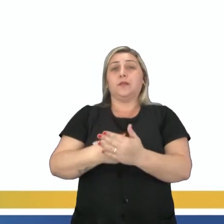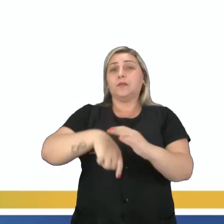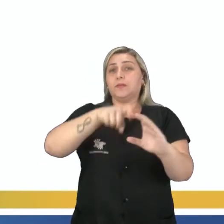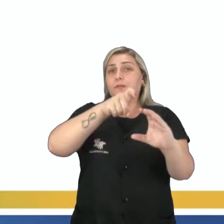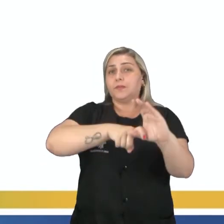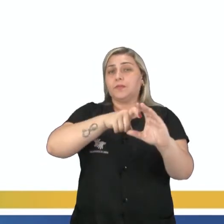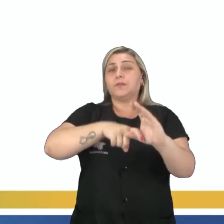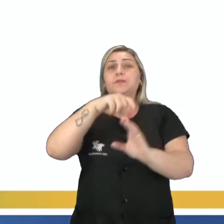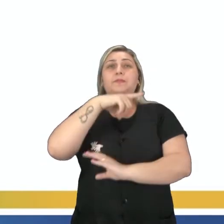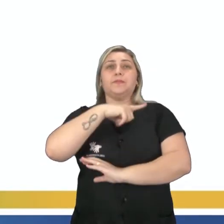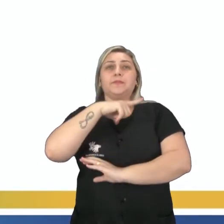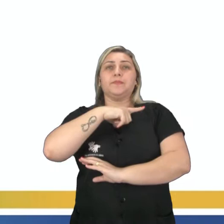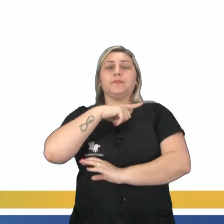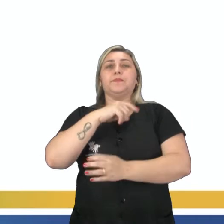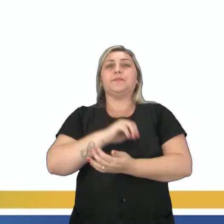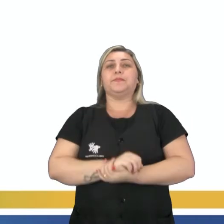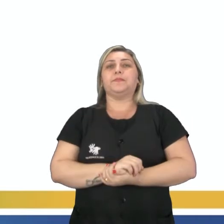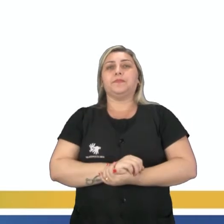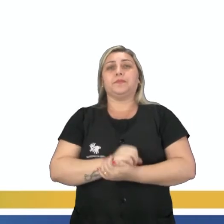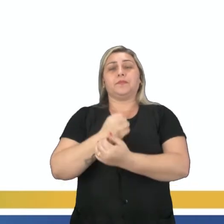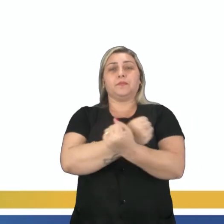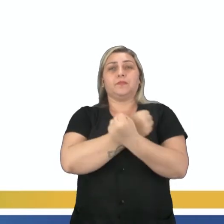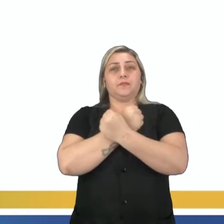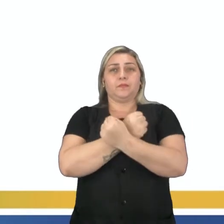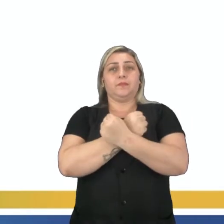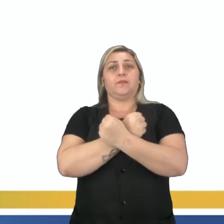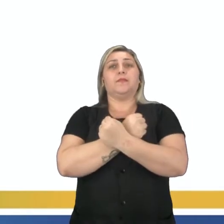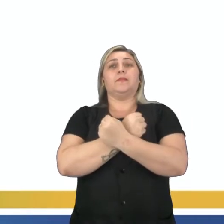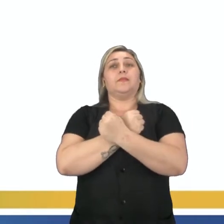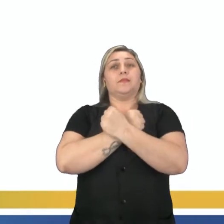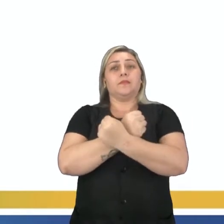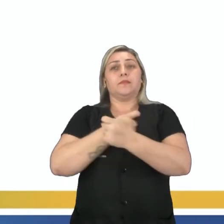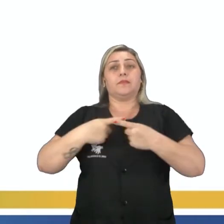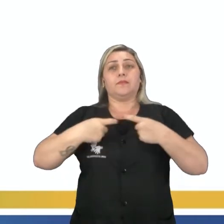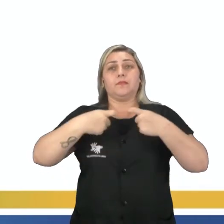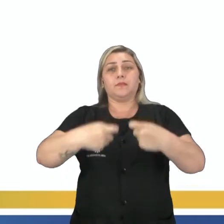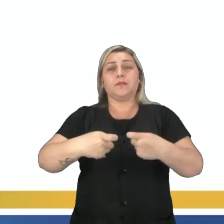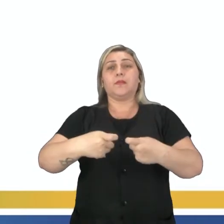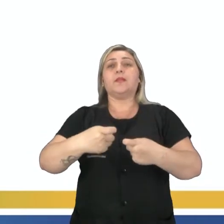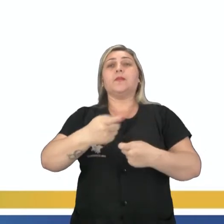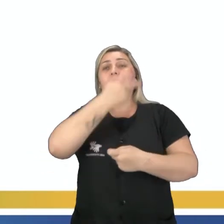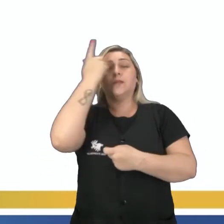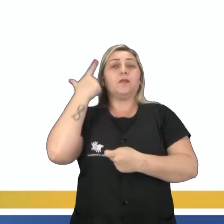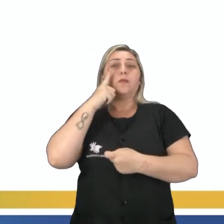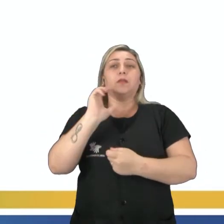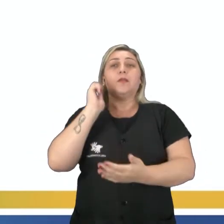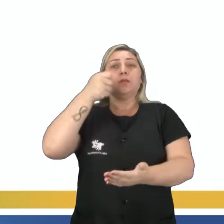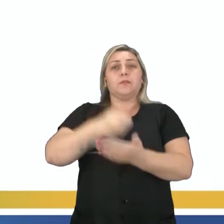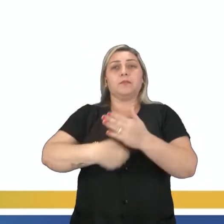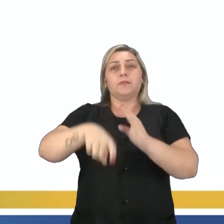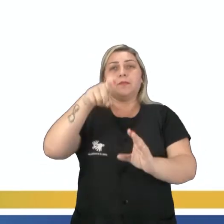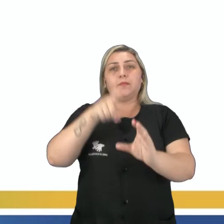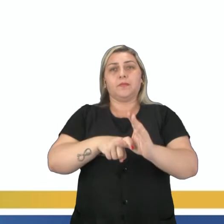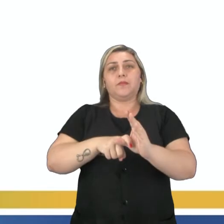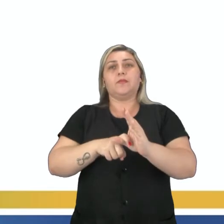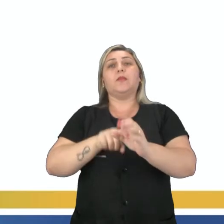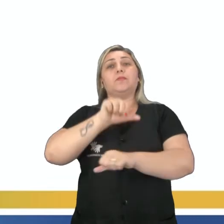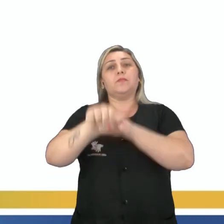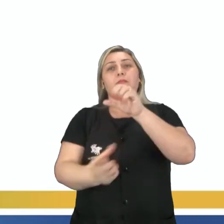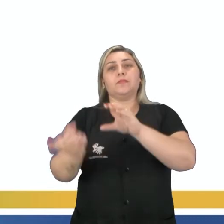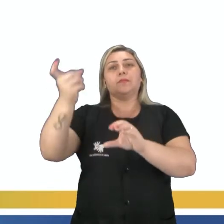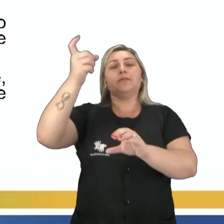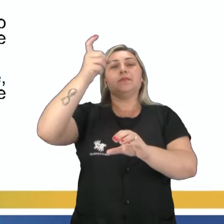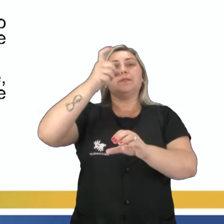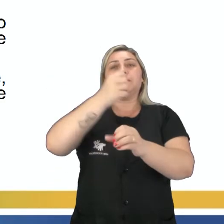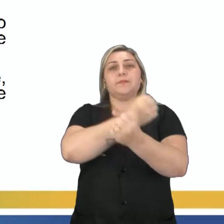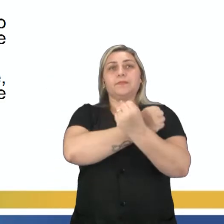seja, nós tínhamos como escravos prisioneiros de guerras e aquelas pessoas que não conseguiam pagar suas dívidas, acabavam se tornando escravos ou escravas,